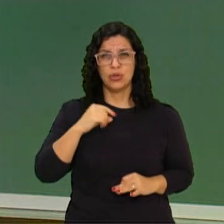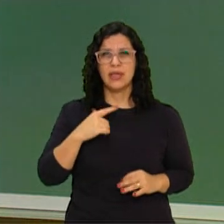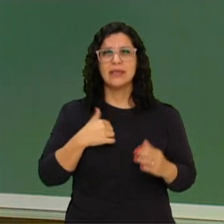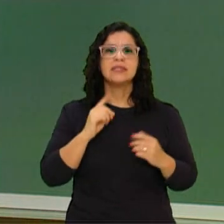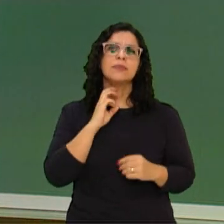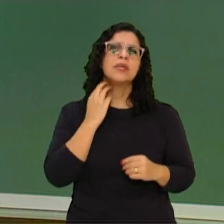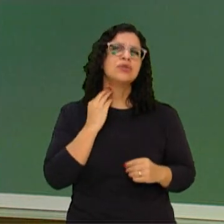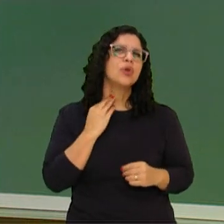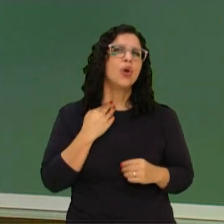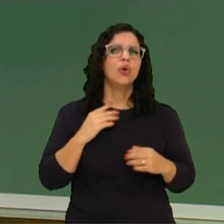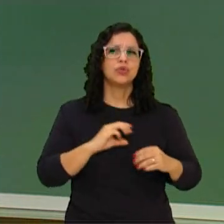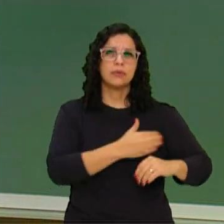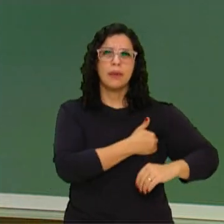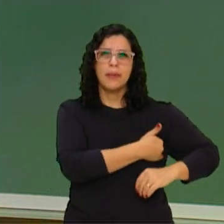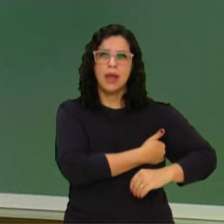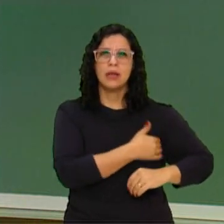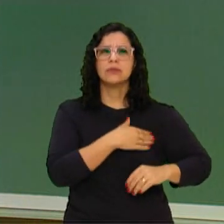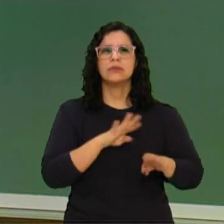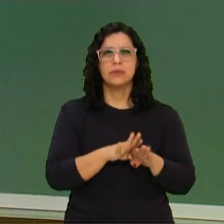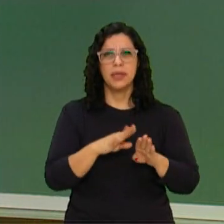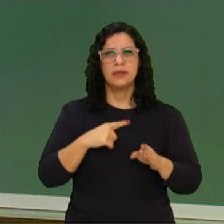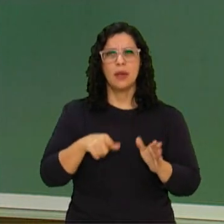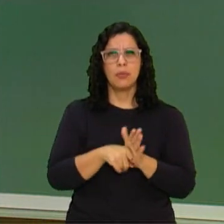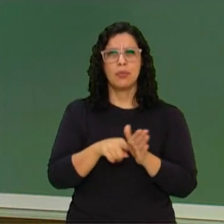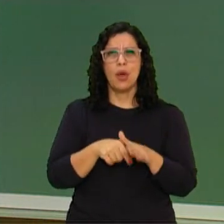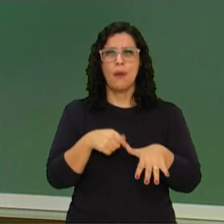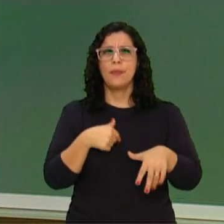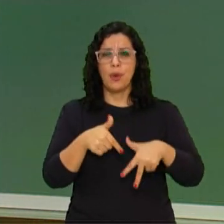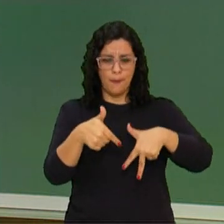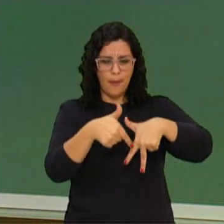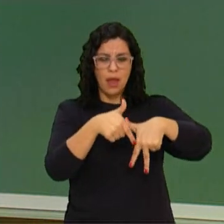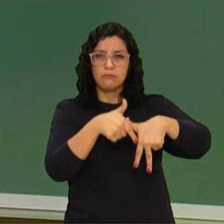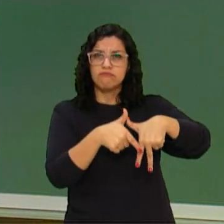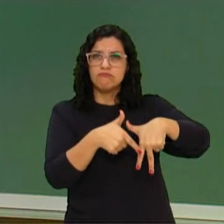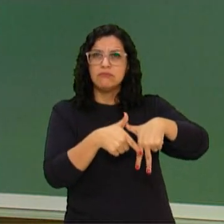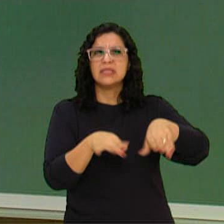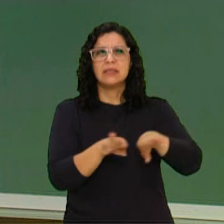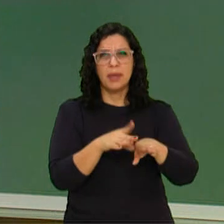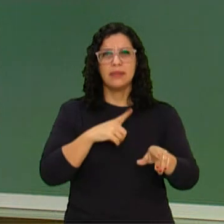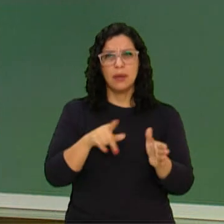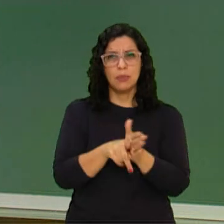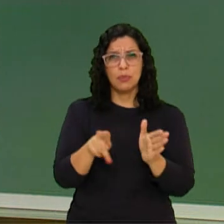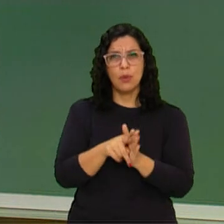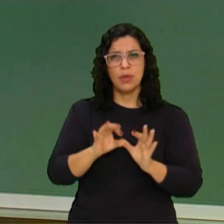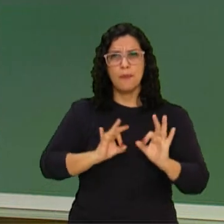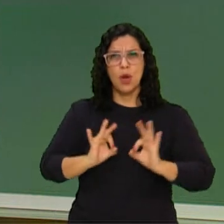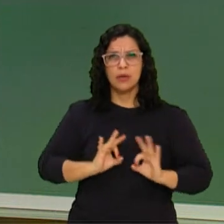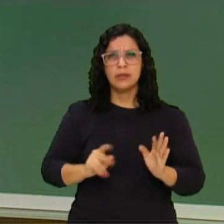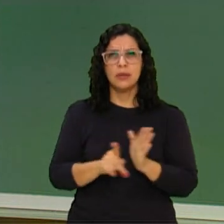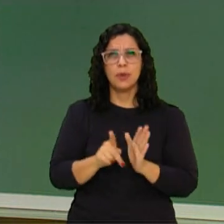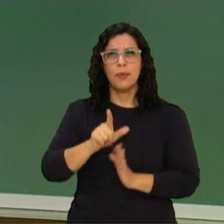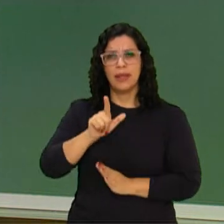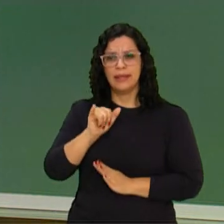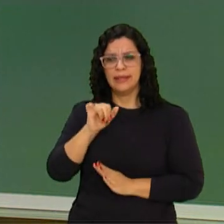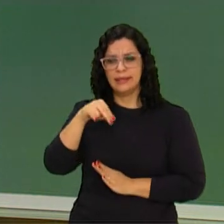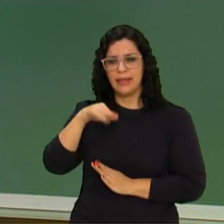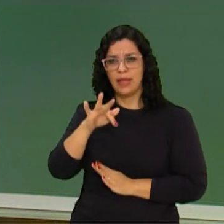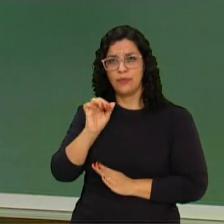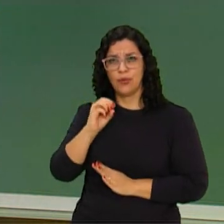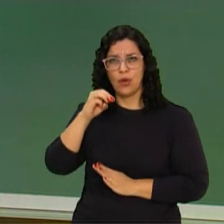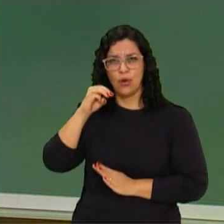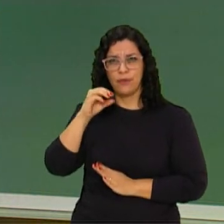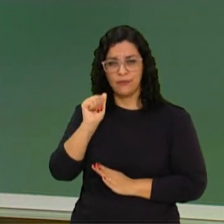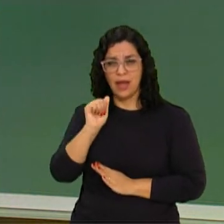vezes no pescoço, né? Embaixo do braço, na virilha, né? Que são os nódulos linfáticos. Quando tem